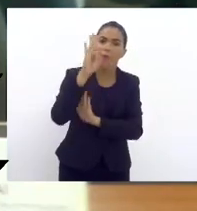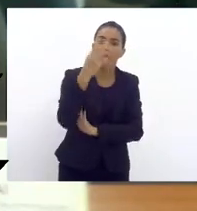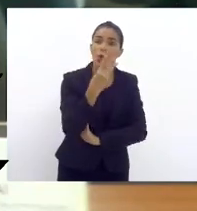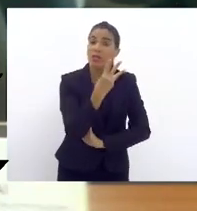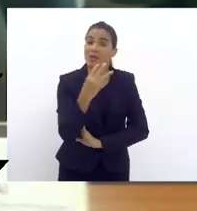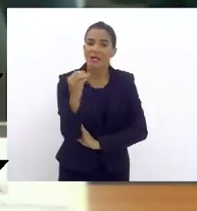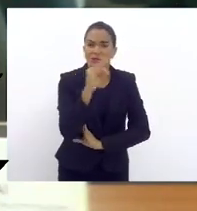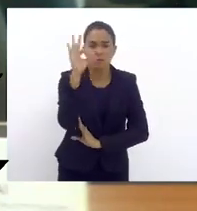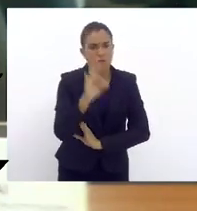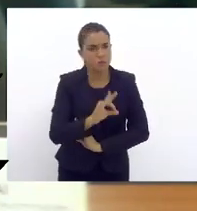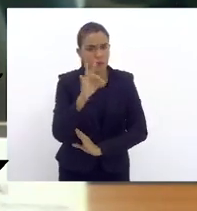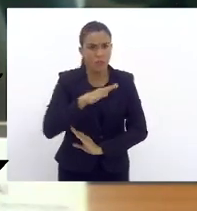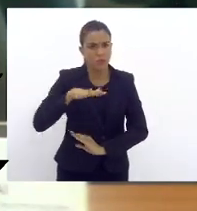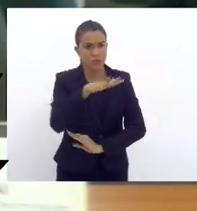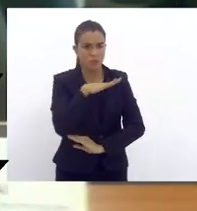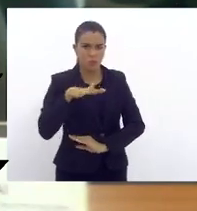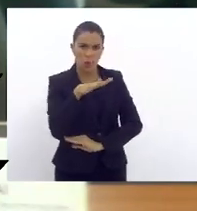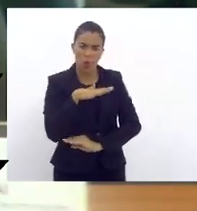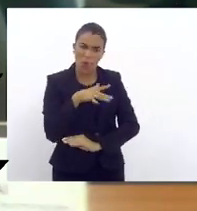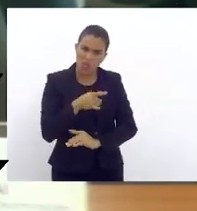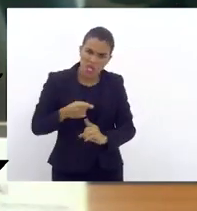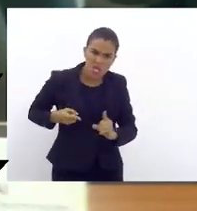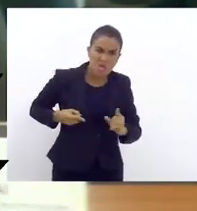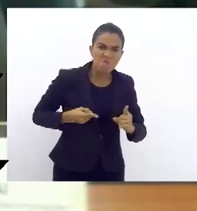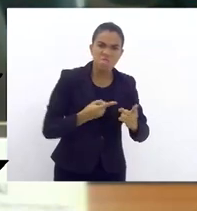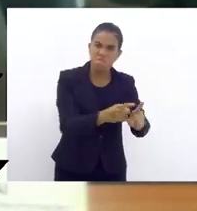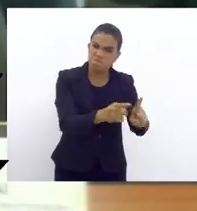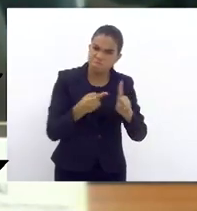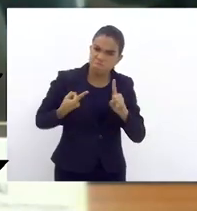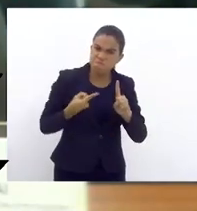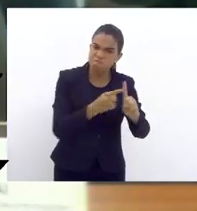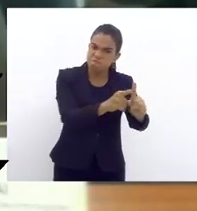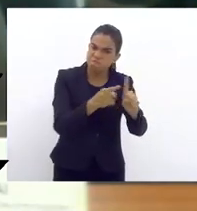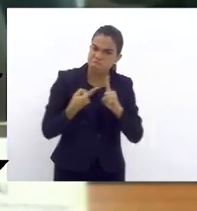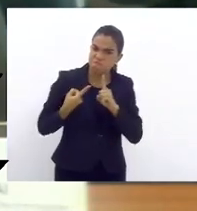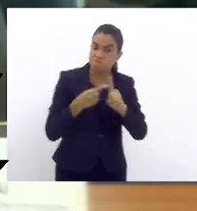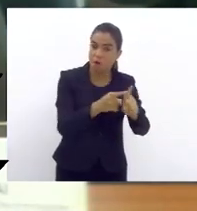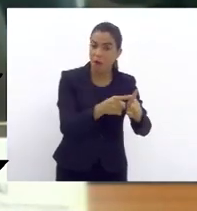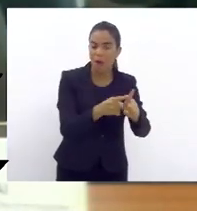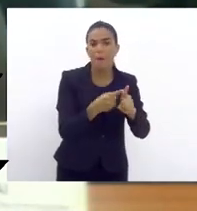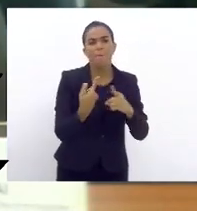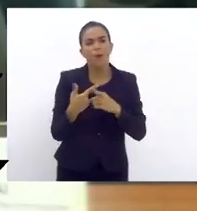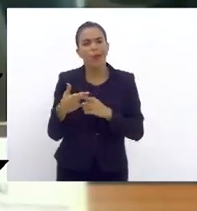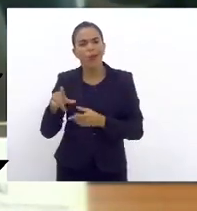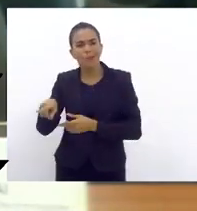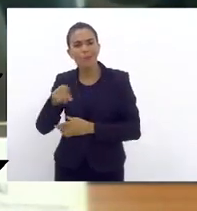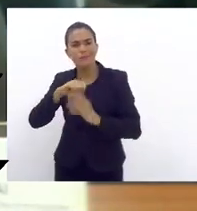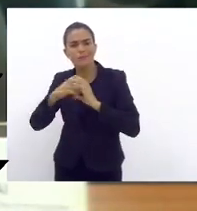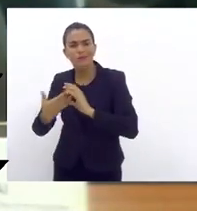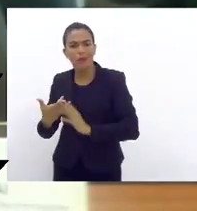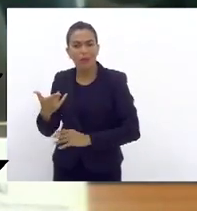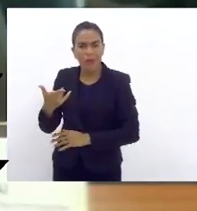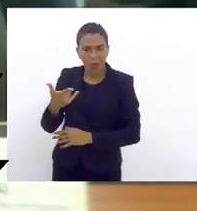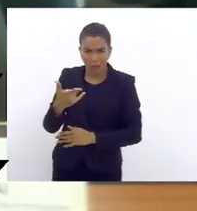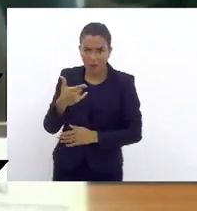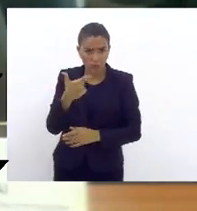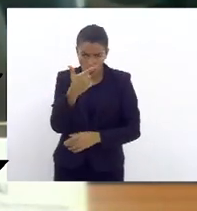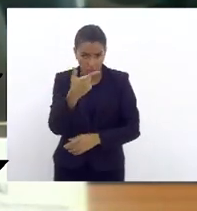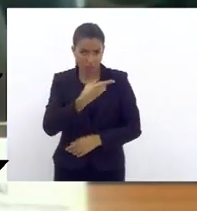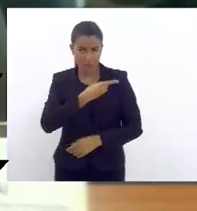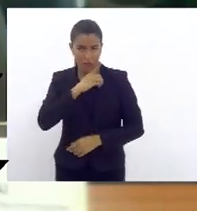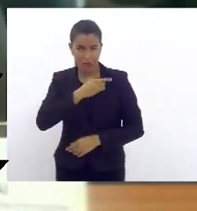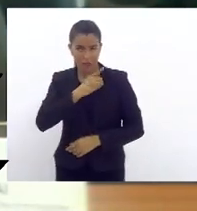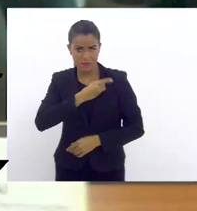desses casos de intolerância religiosa os registrados porque parte significativa se quer que chega as